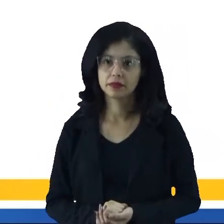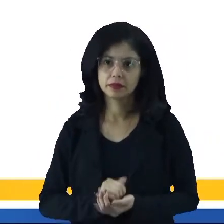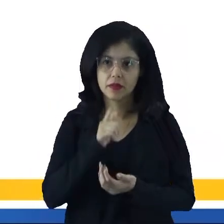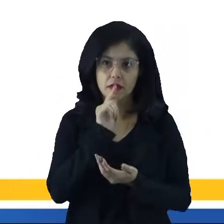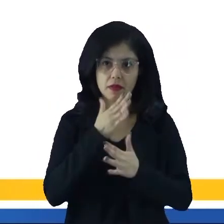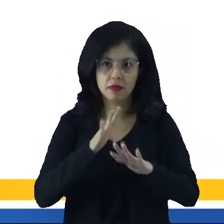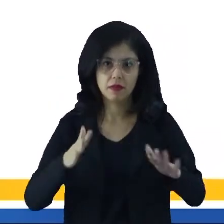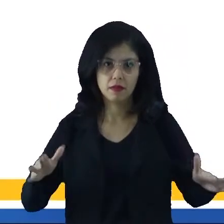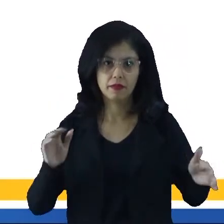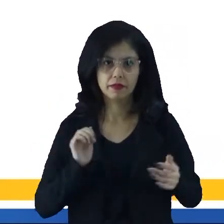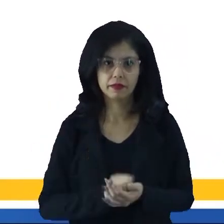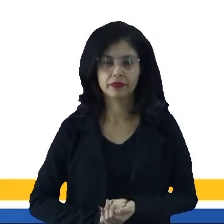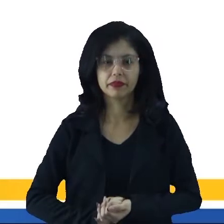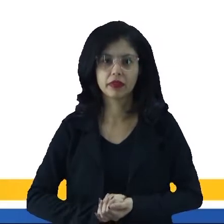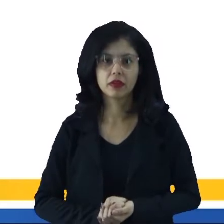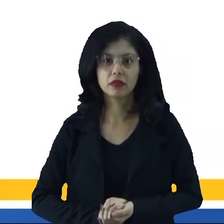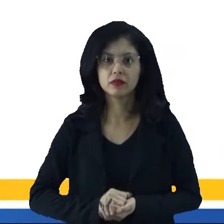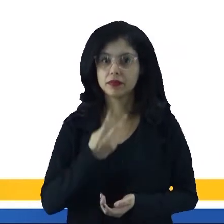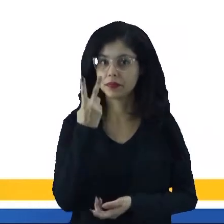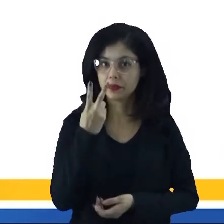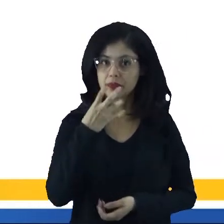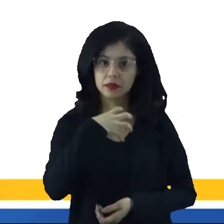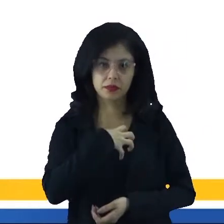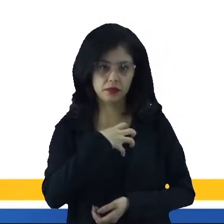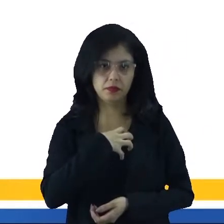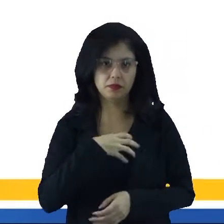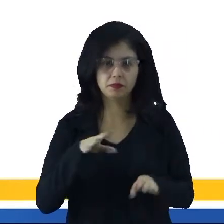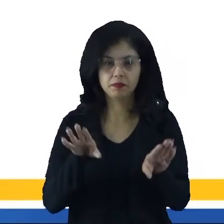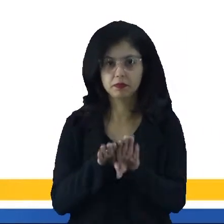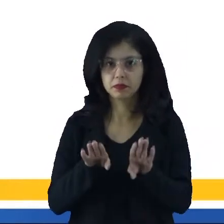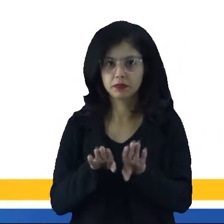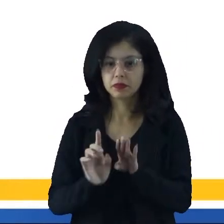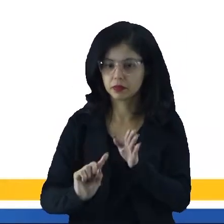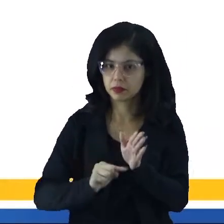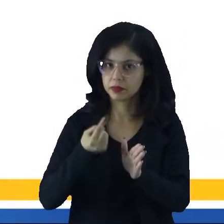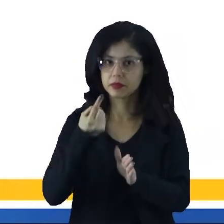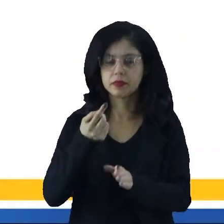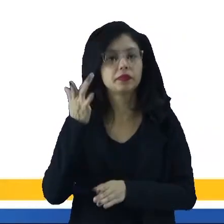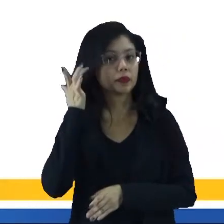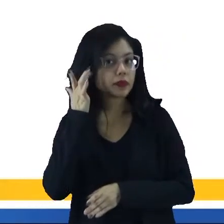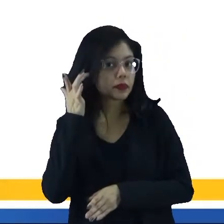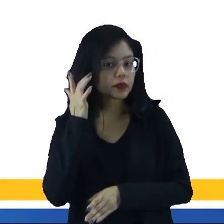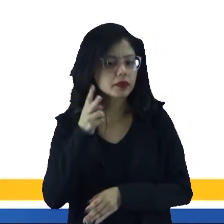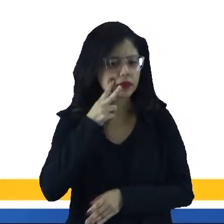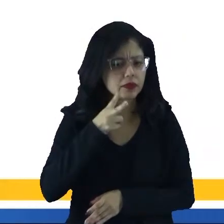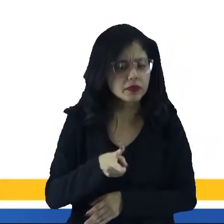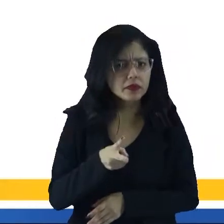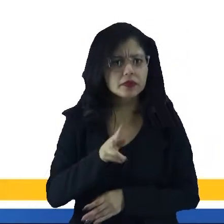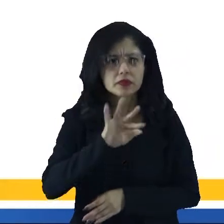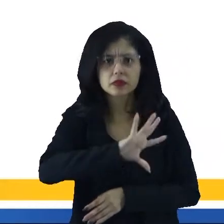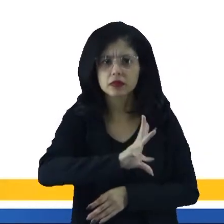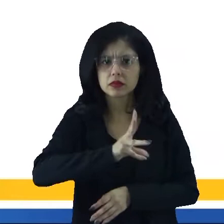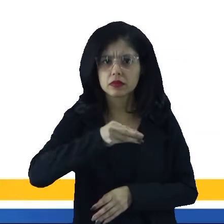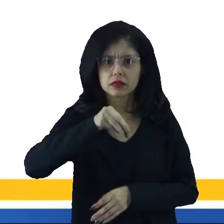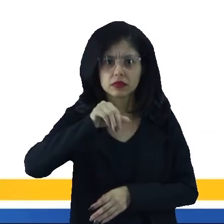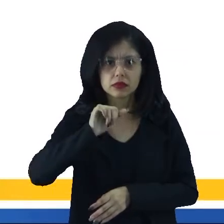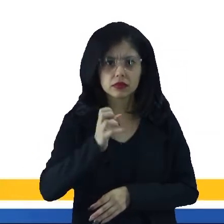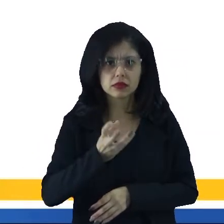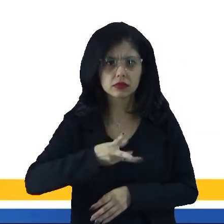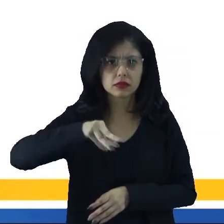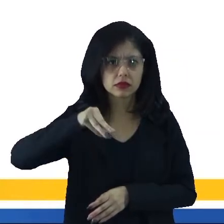o rio. Então aí nós vemos um duplo sentido, porque no primeiro momento ela acha que é uma água viva, né, um animal ali do